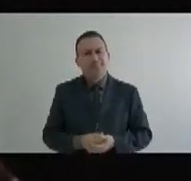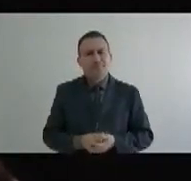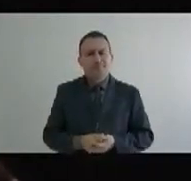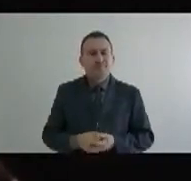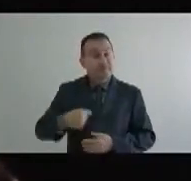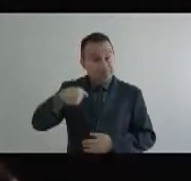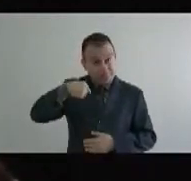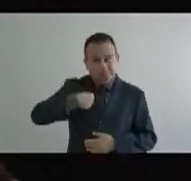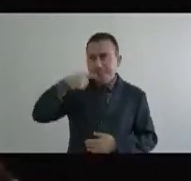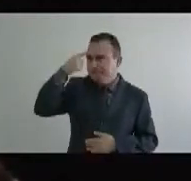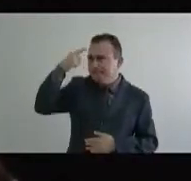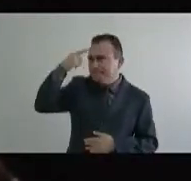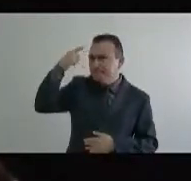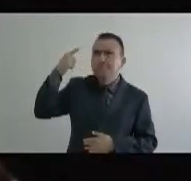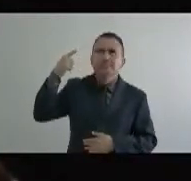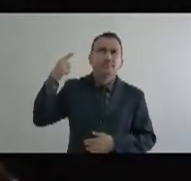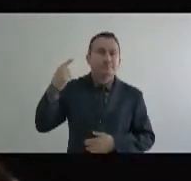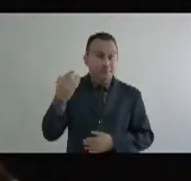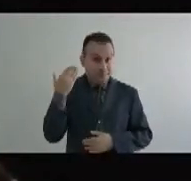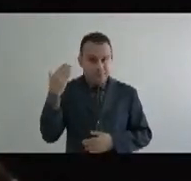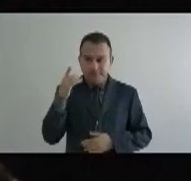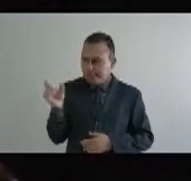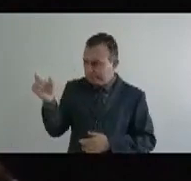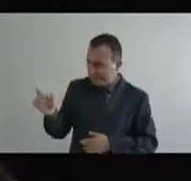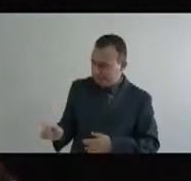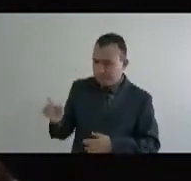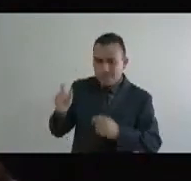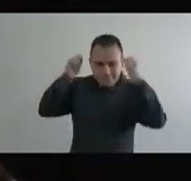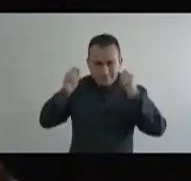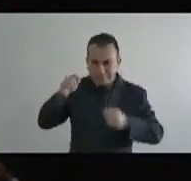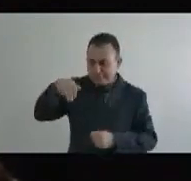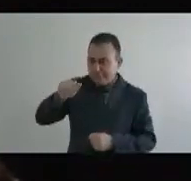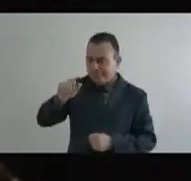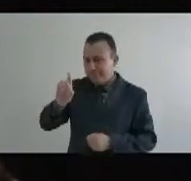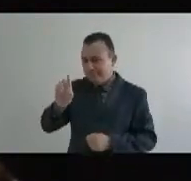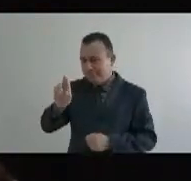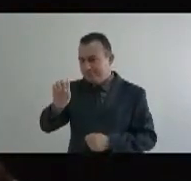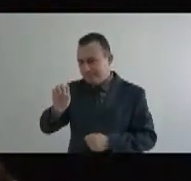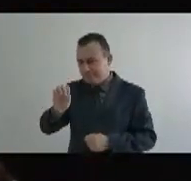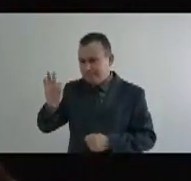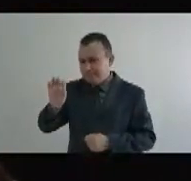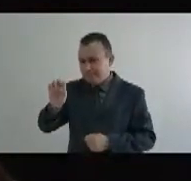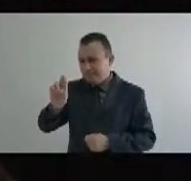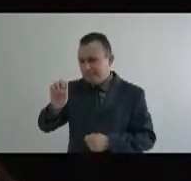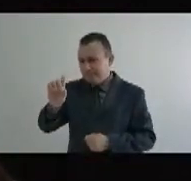Eu lembro aqui o que dizia a Madre Teresa de Calcutá. Ela falava assim: faça,